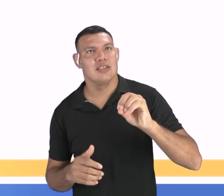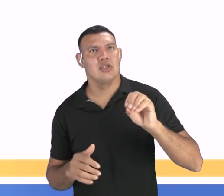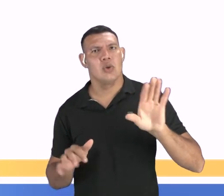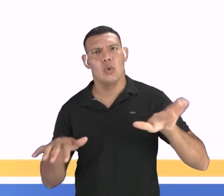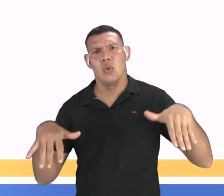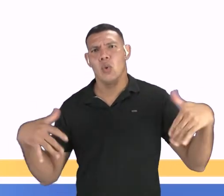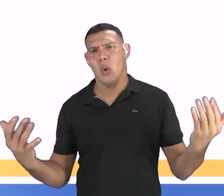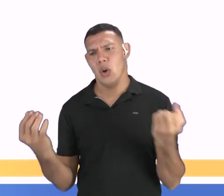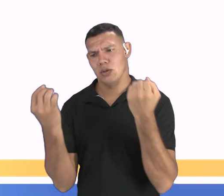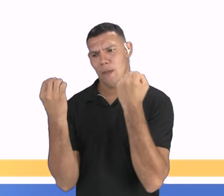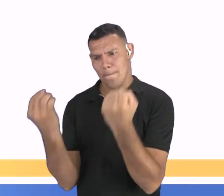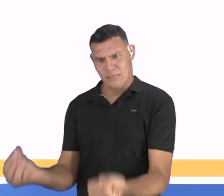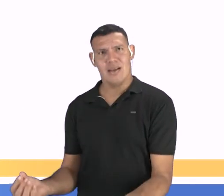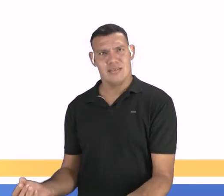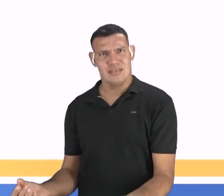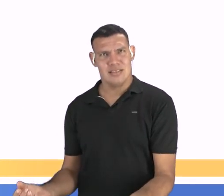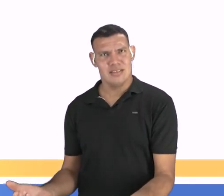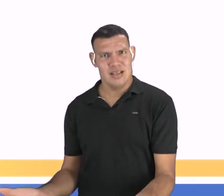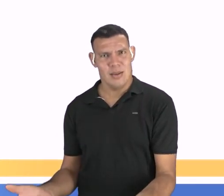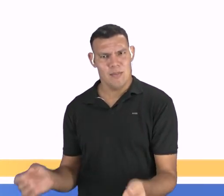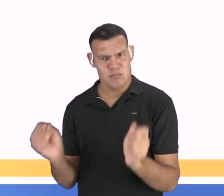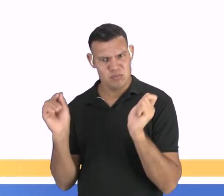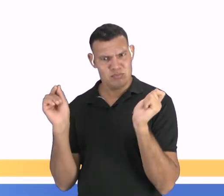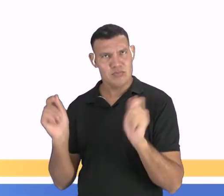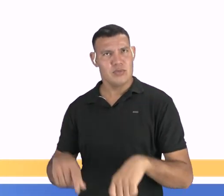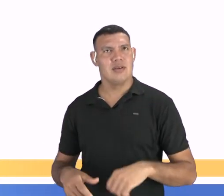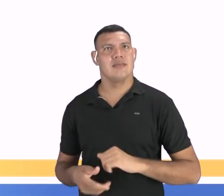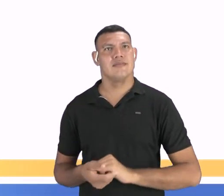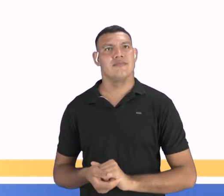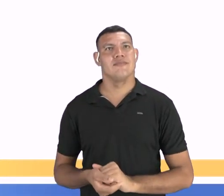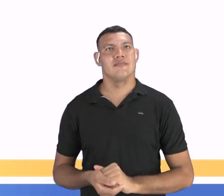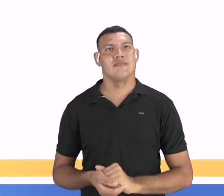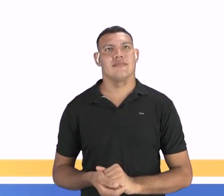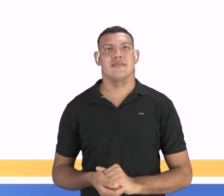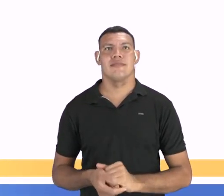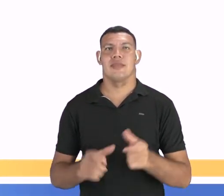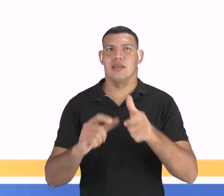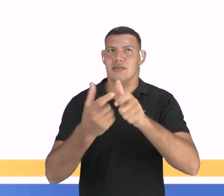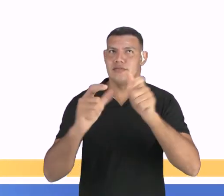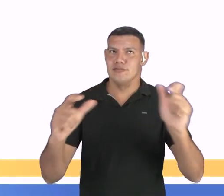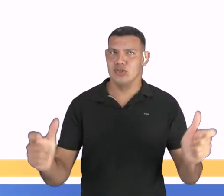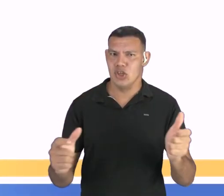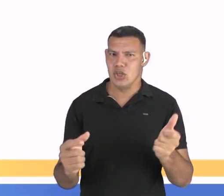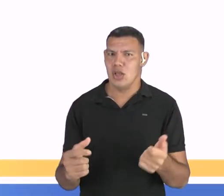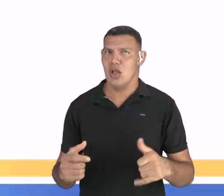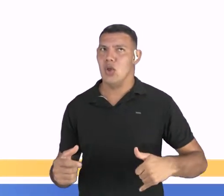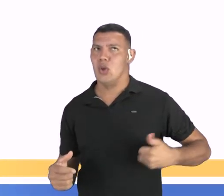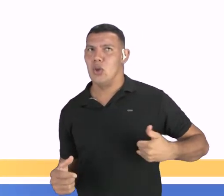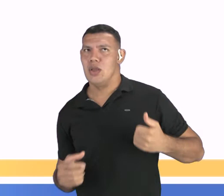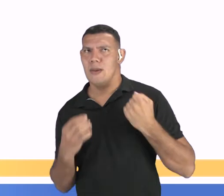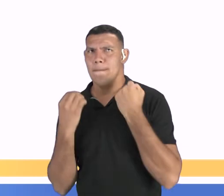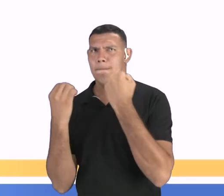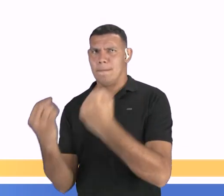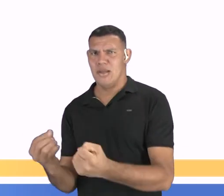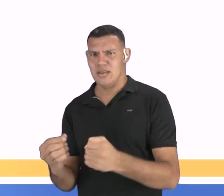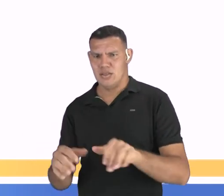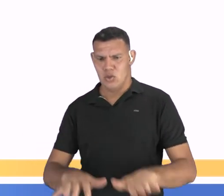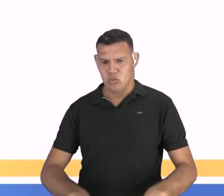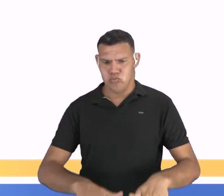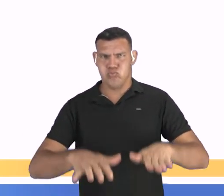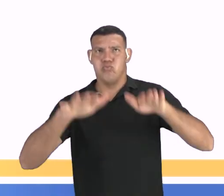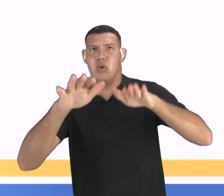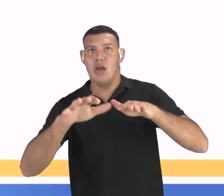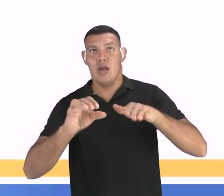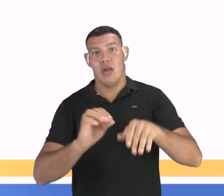dessa questão, né? Nesse caso, gente, é evidente que uma grandeza não depende da outra, percebe? Pois existem